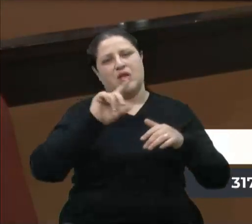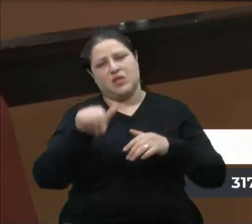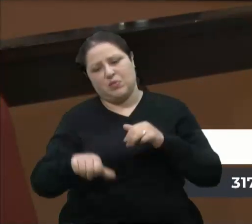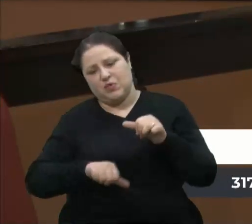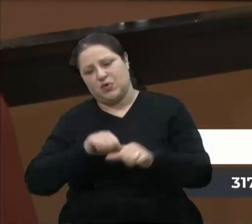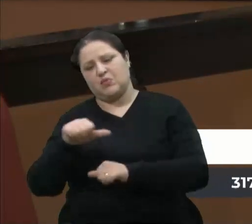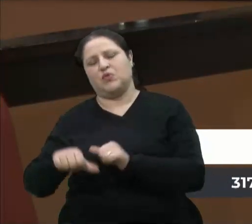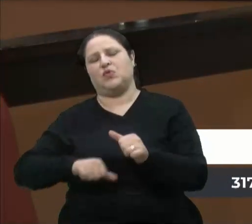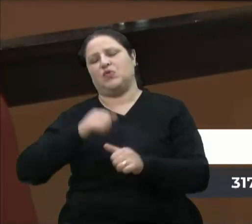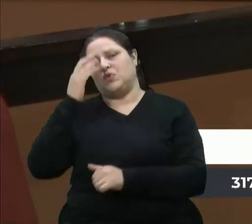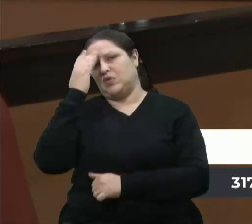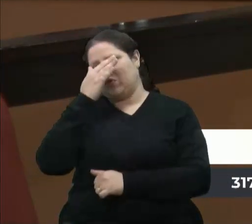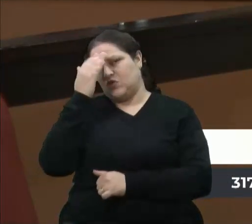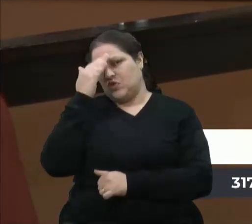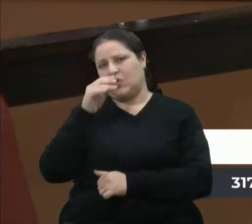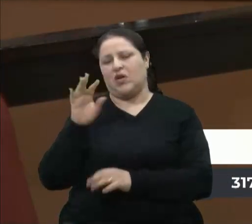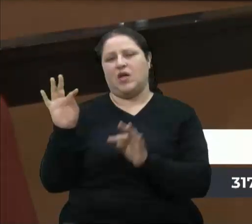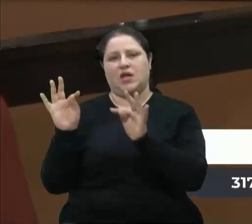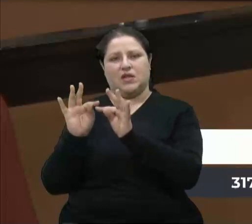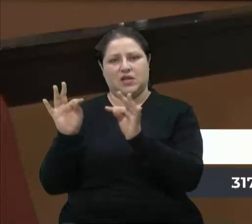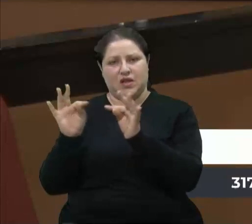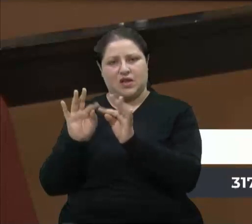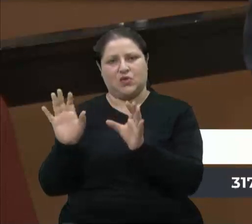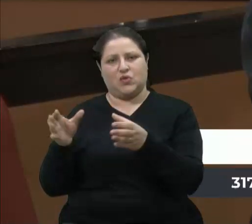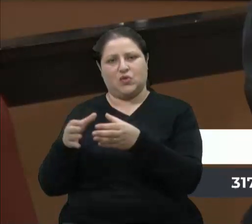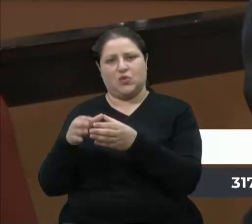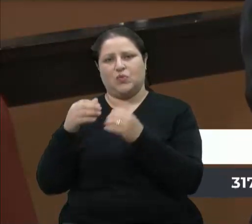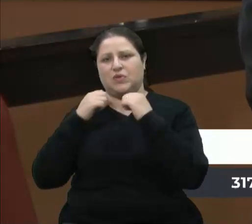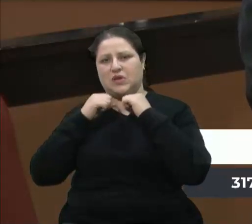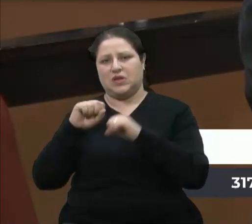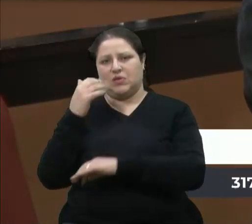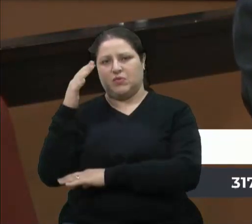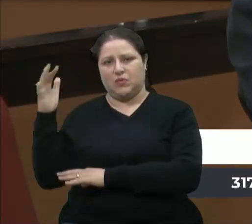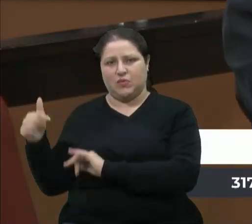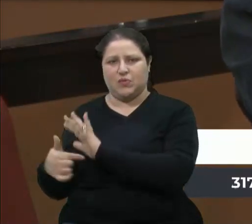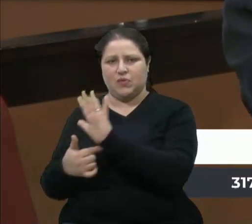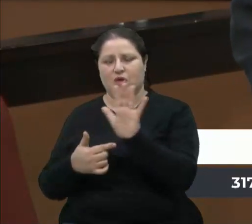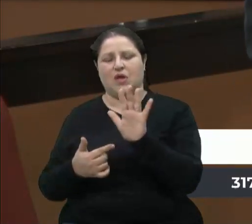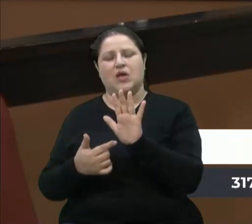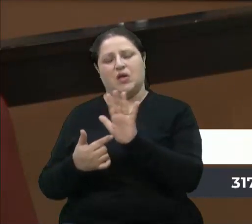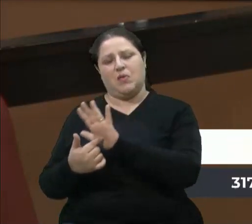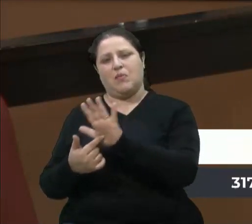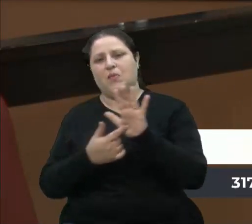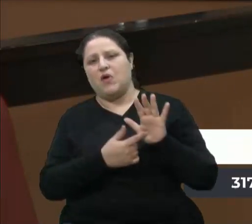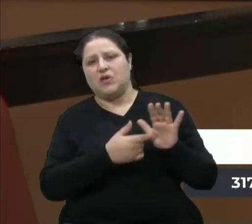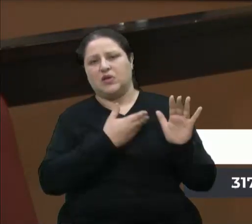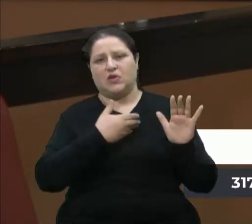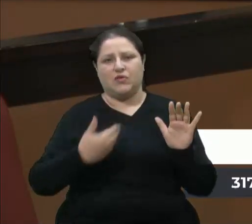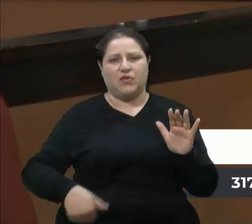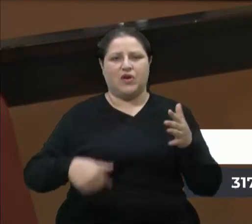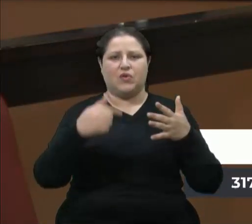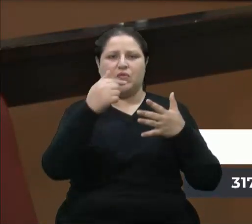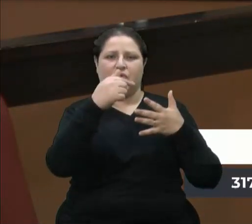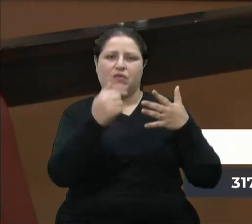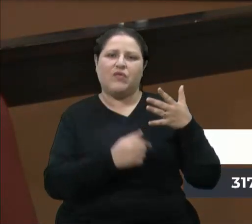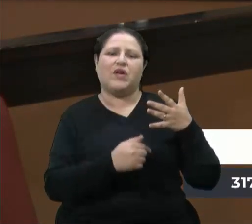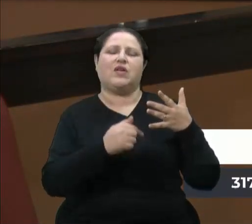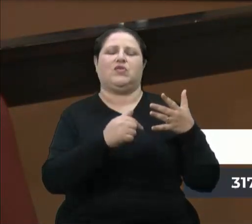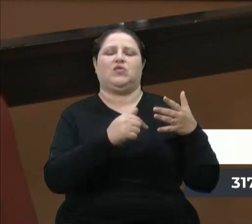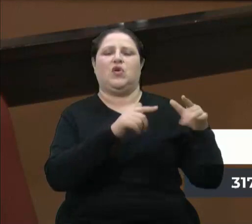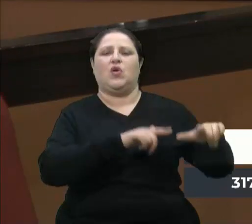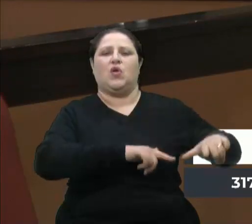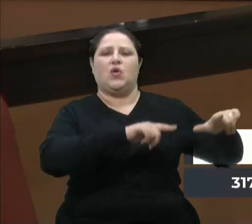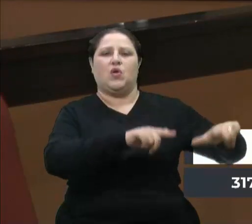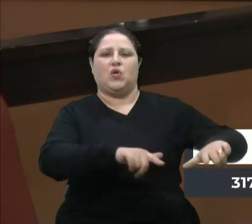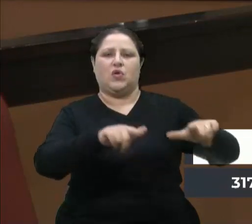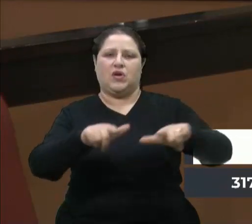os técnicos do meio ambiente, a pasta competente, apresenta para o governo vários locais. E aí